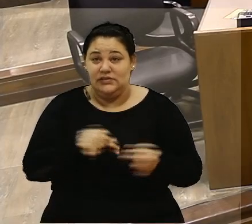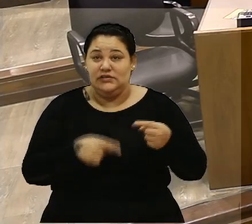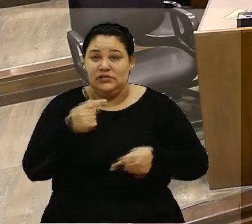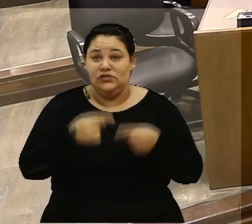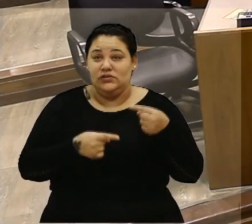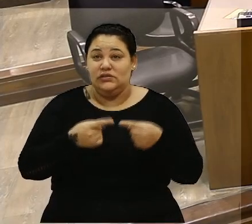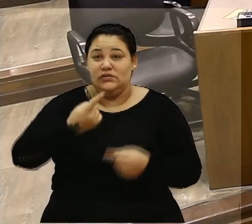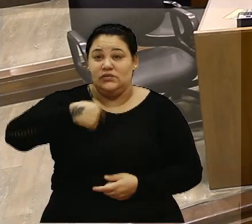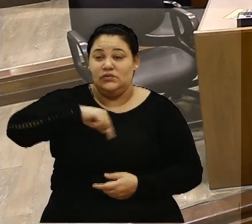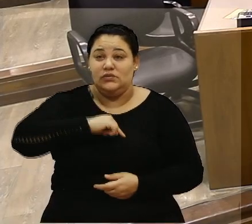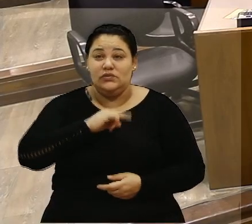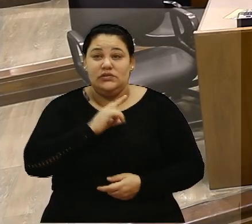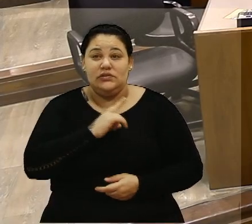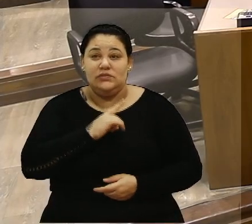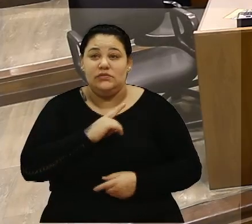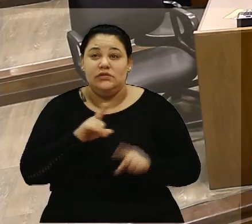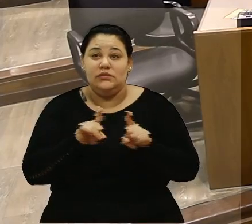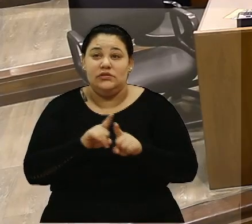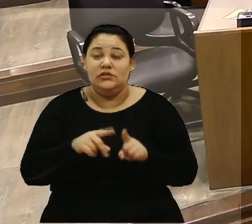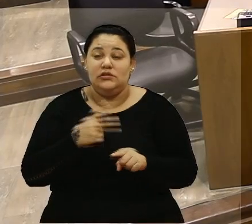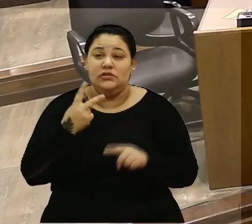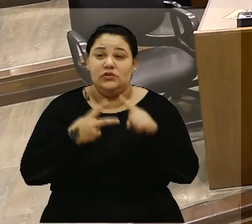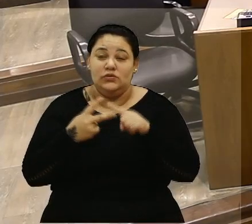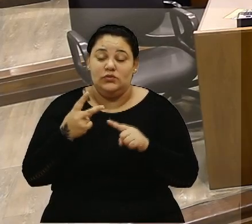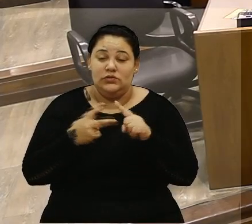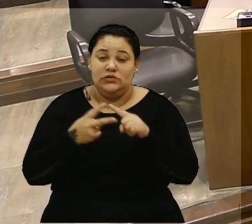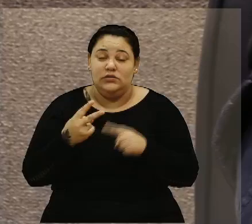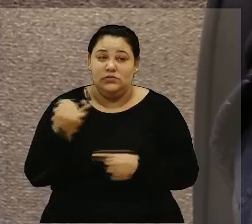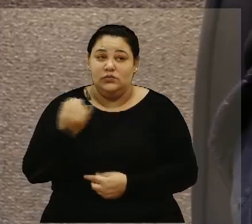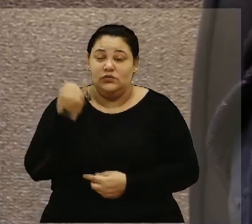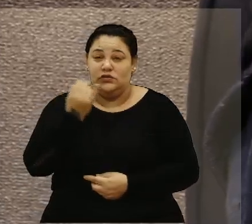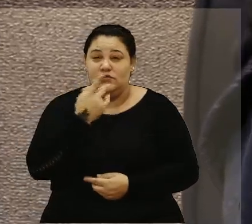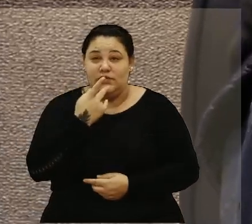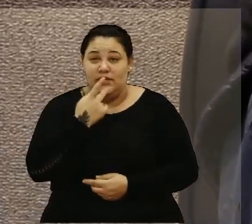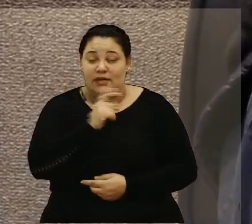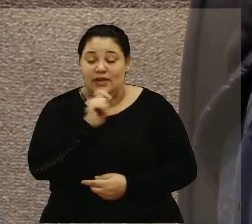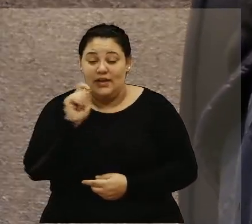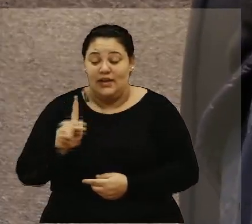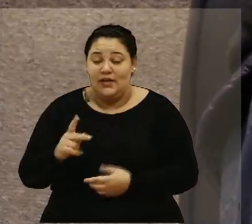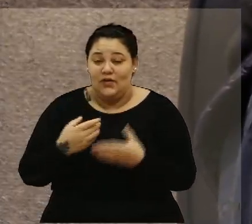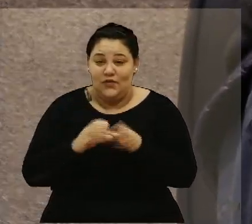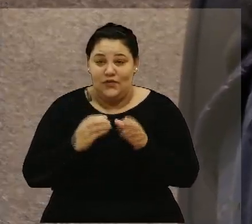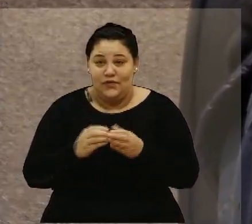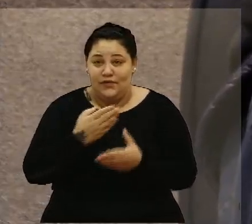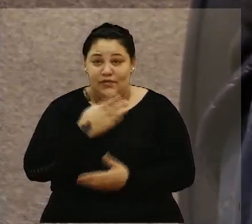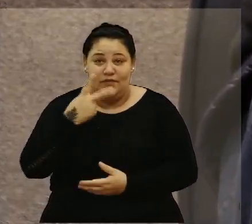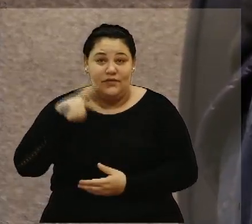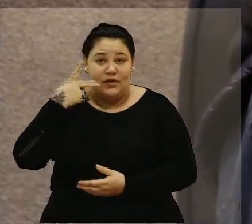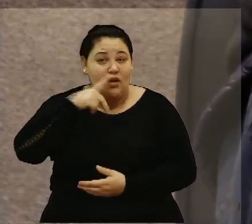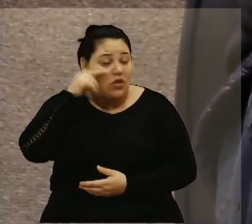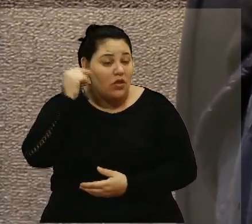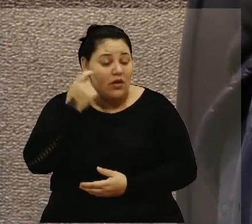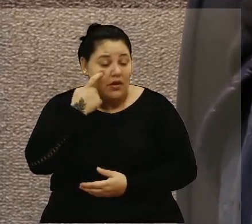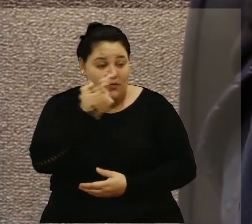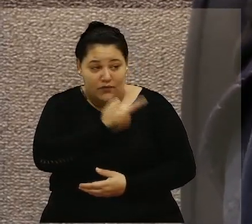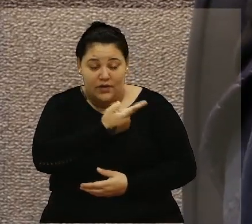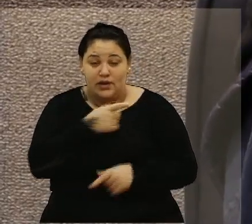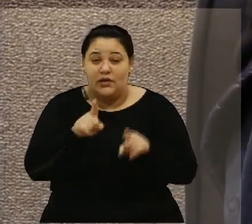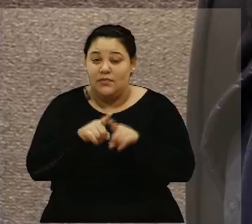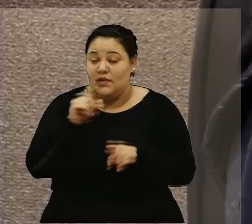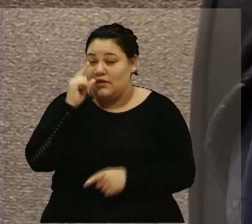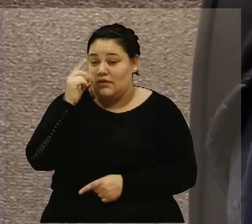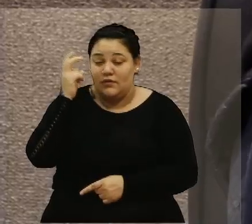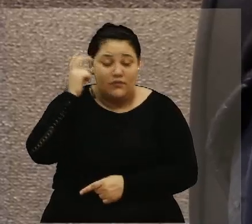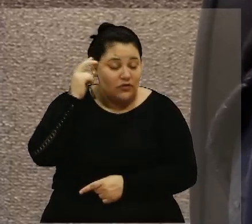temos duas importantes colocações. Aquele que vive, que é o proprietário, no caso do vereador Aldonei, pelo que vi também do vereador Sandro Fantinel, e